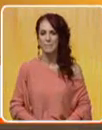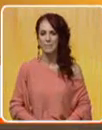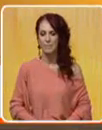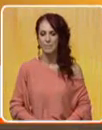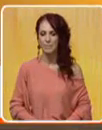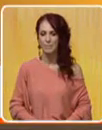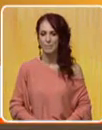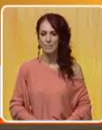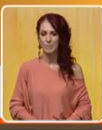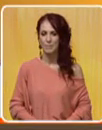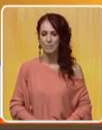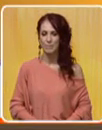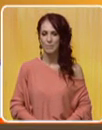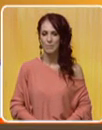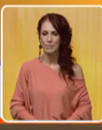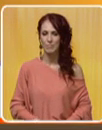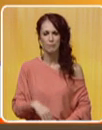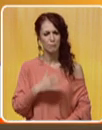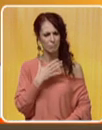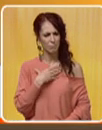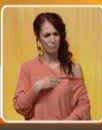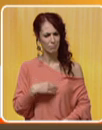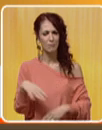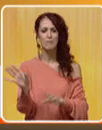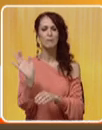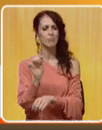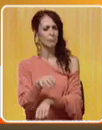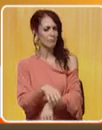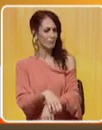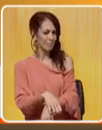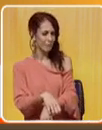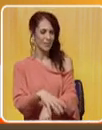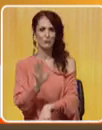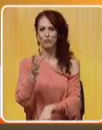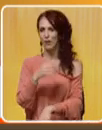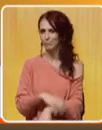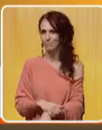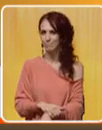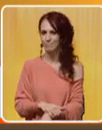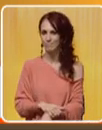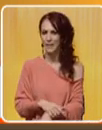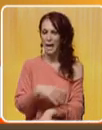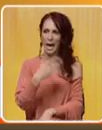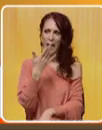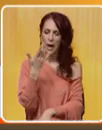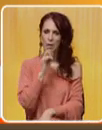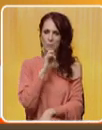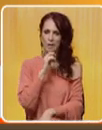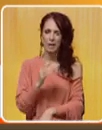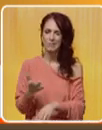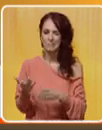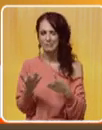próxima ai olha olha a pos olha isto já é uma pose tão engraçado que que é Talvez uma